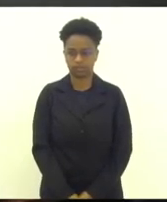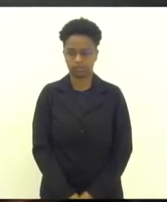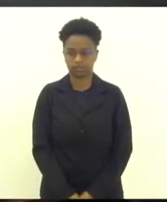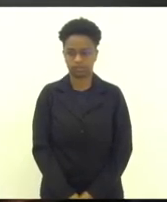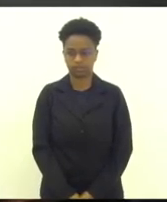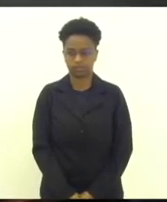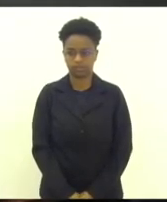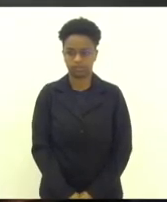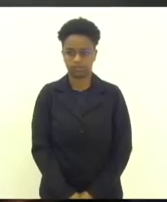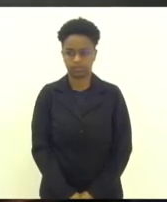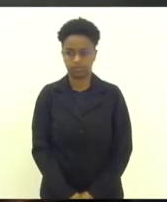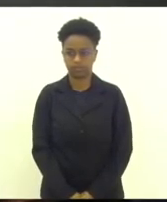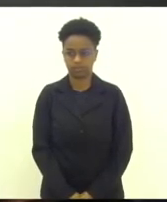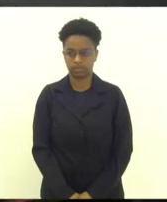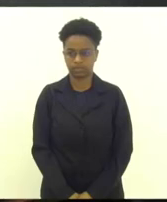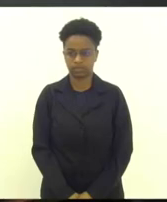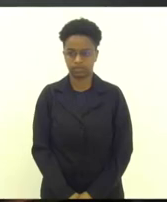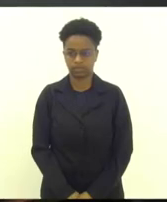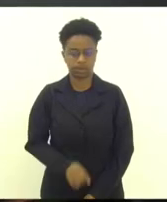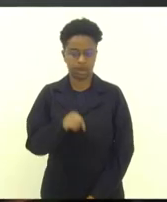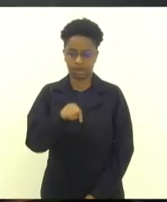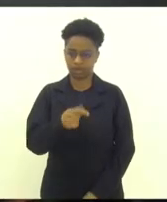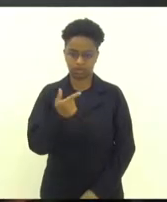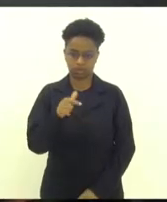no nosso aqui não consta nenhuma